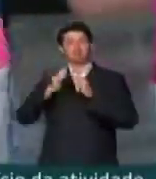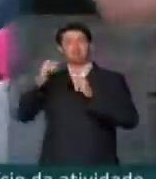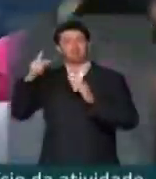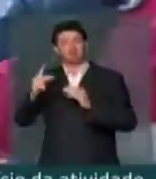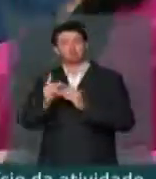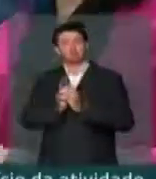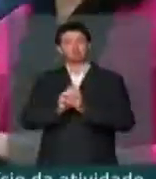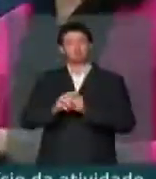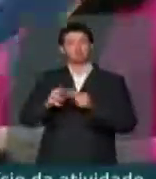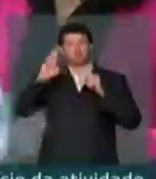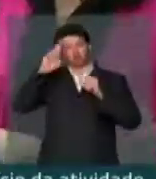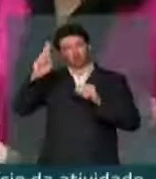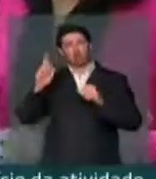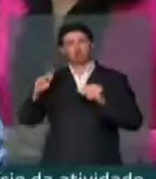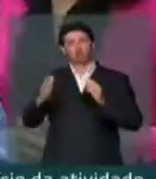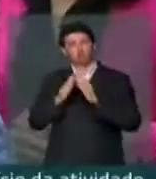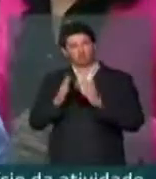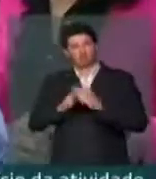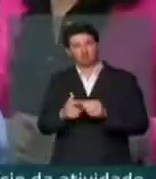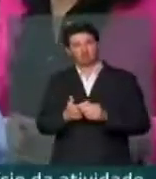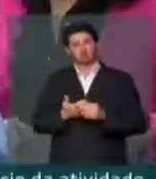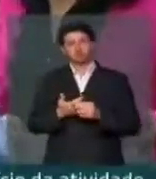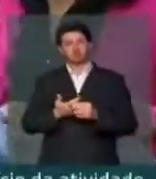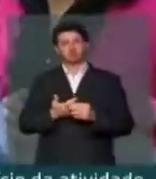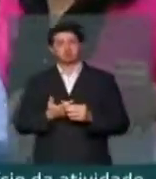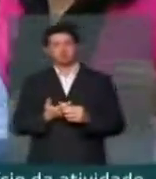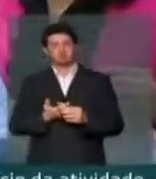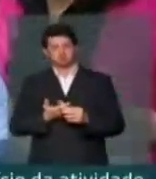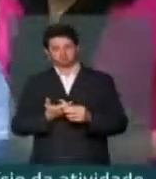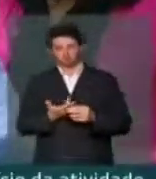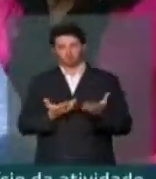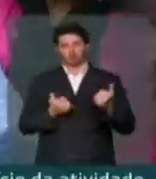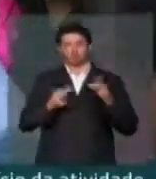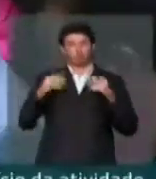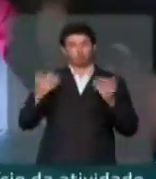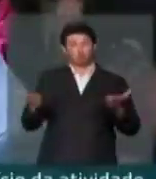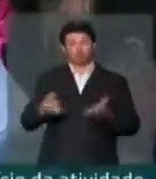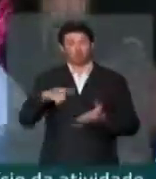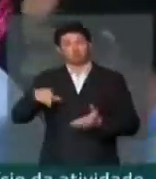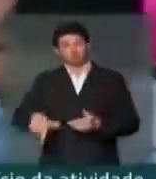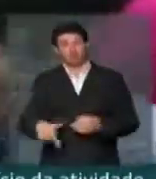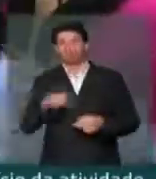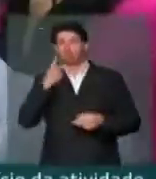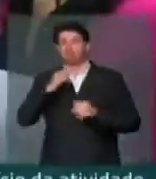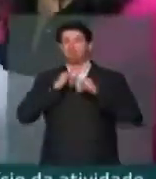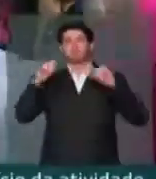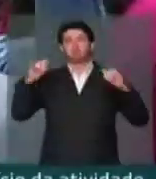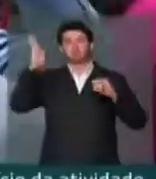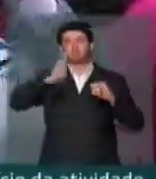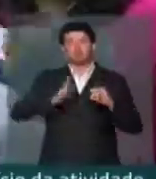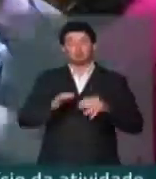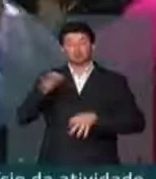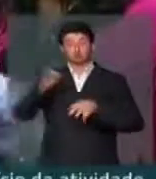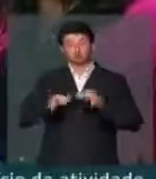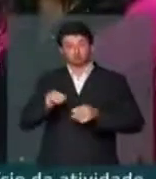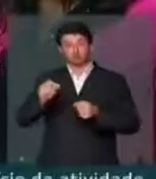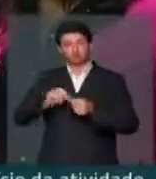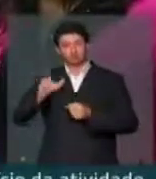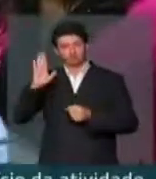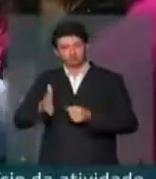casas, donas de casas, chefes de família, jovens, estão aqui hoje para dizer a todo o Brasil que a justiça